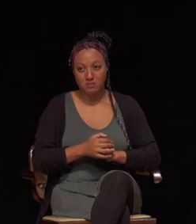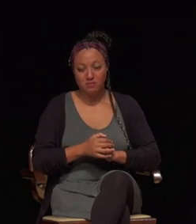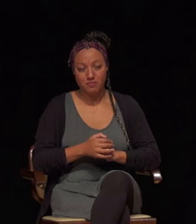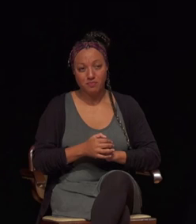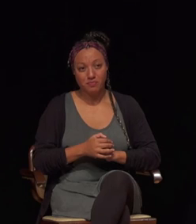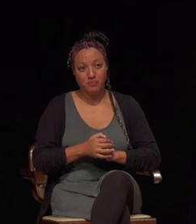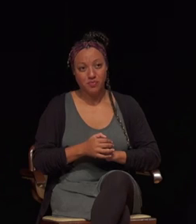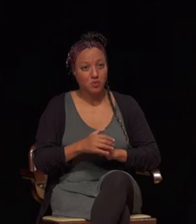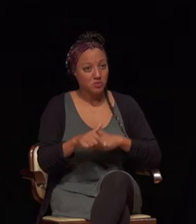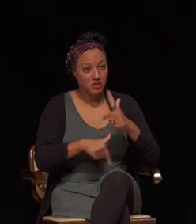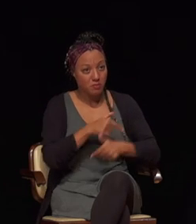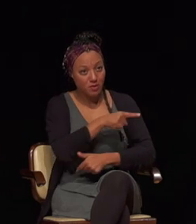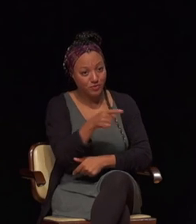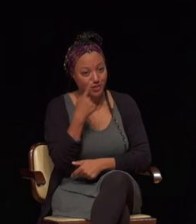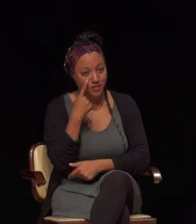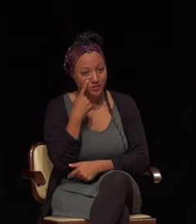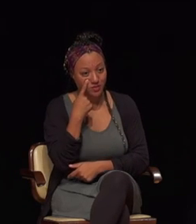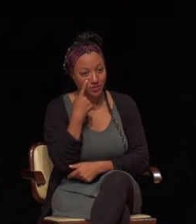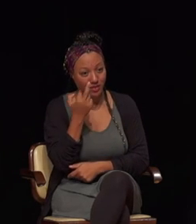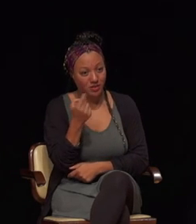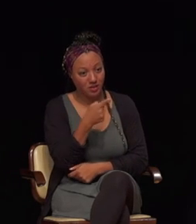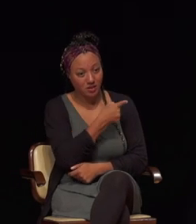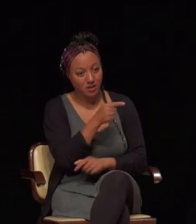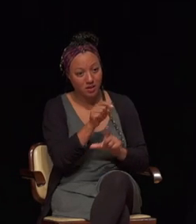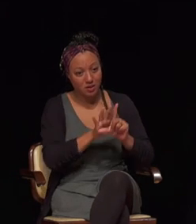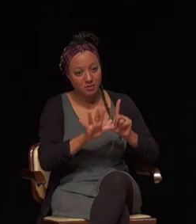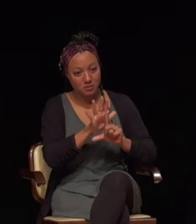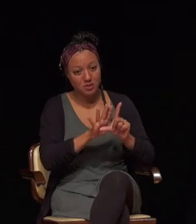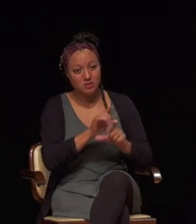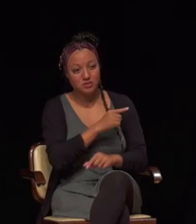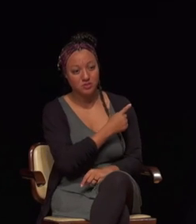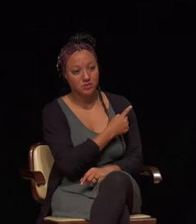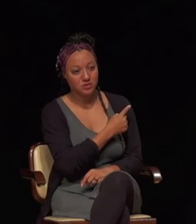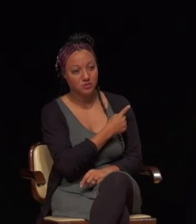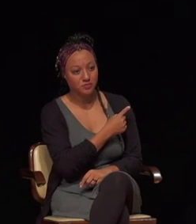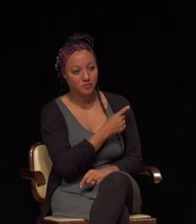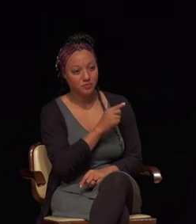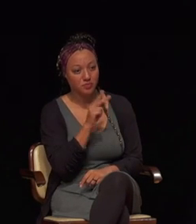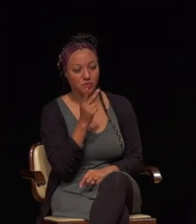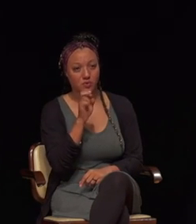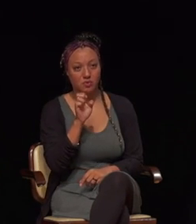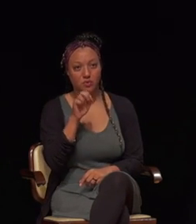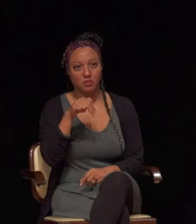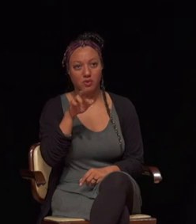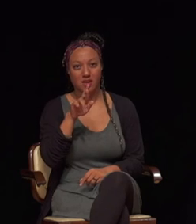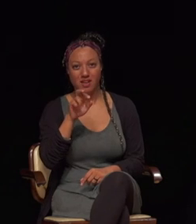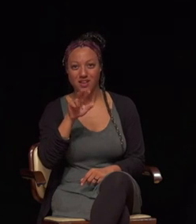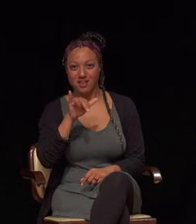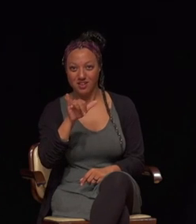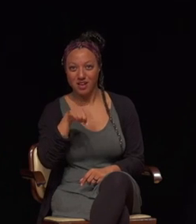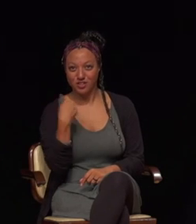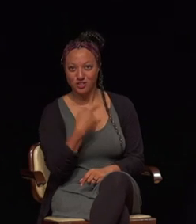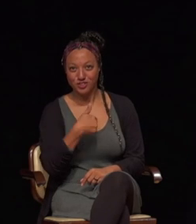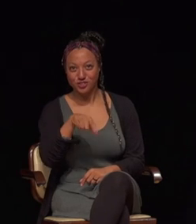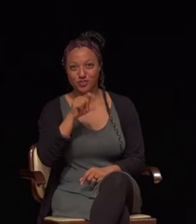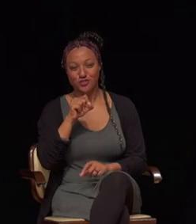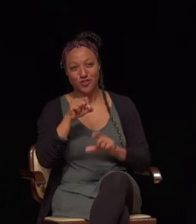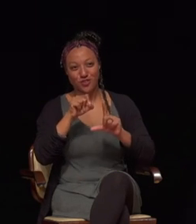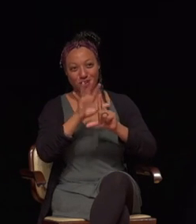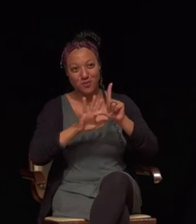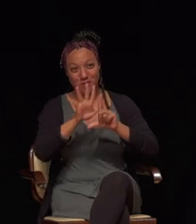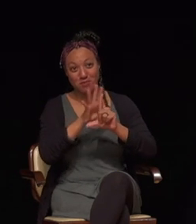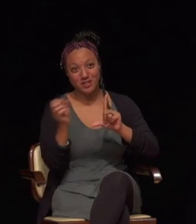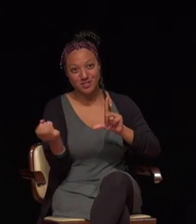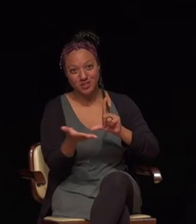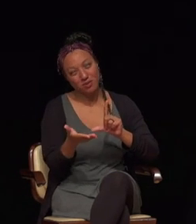trabalho como vocês estão vendo aqui nessa imagem do chamberland que é a imagem que nós fizemos de propósito né colocar uma imagem atual e uma imagem